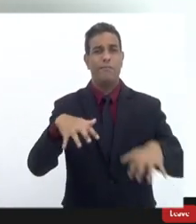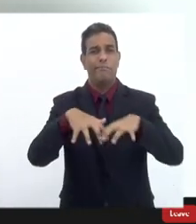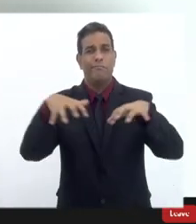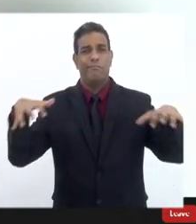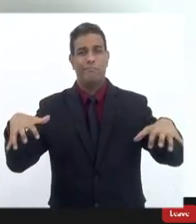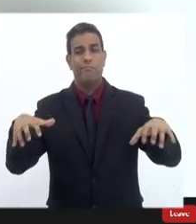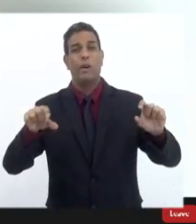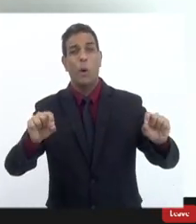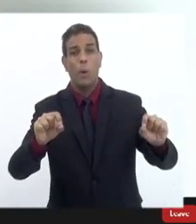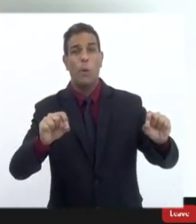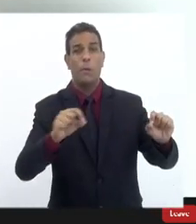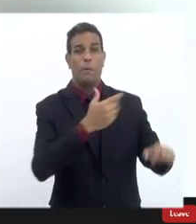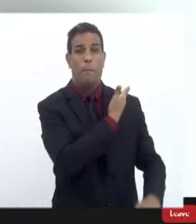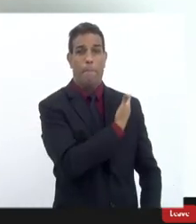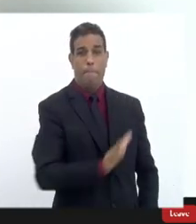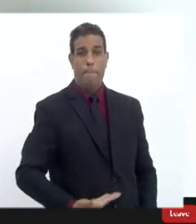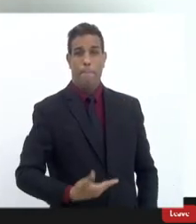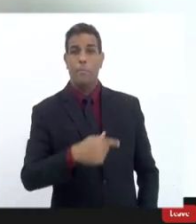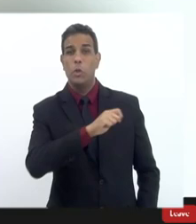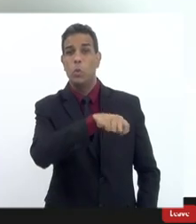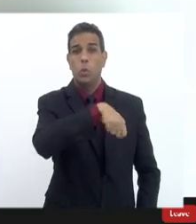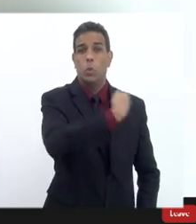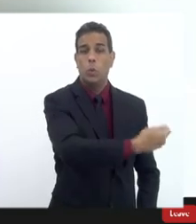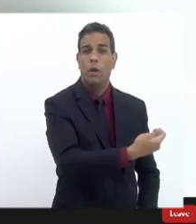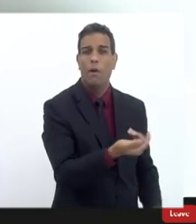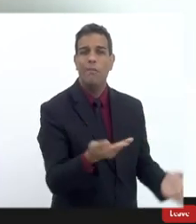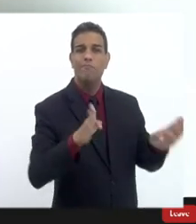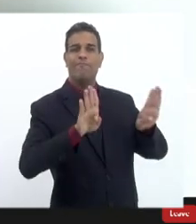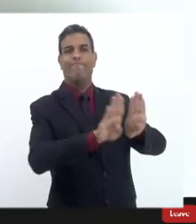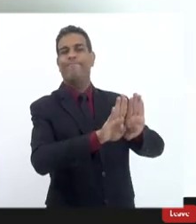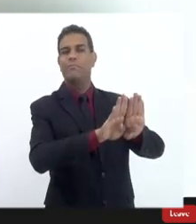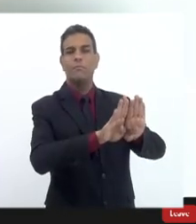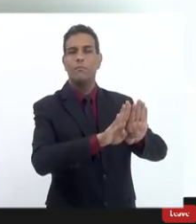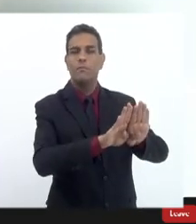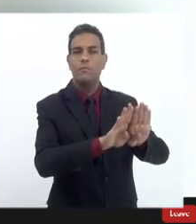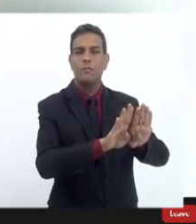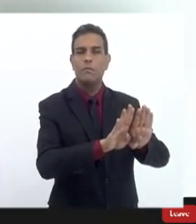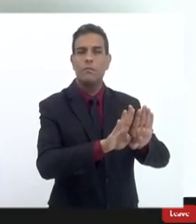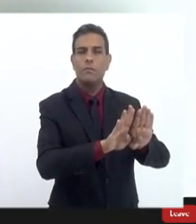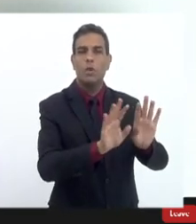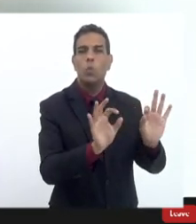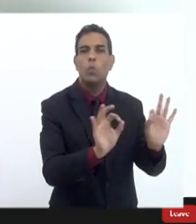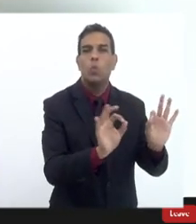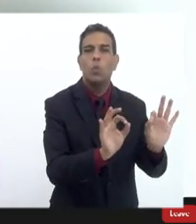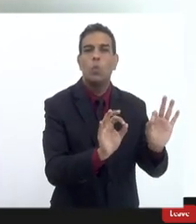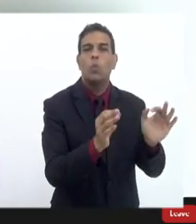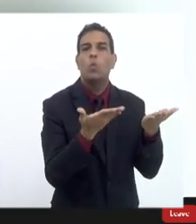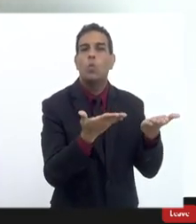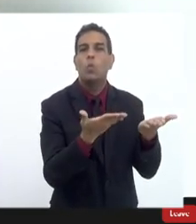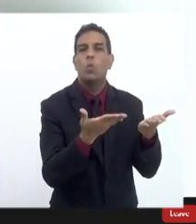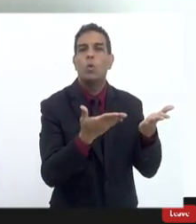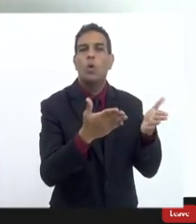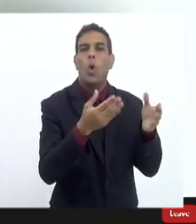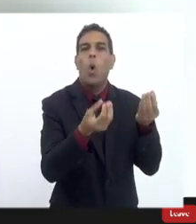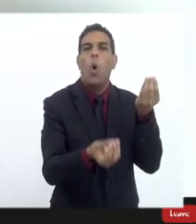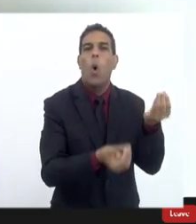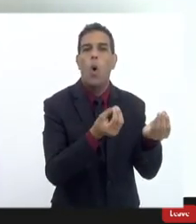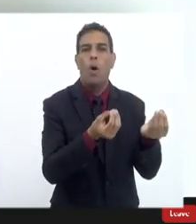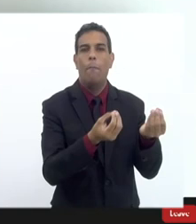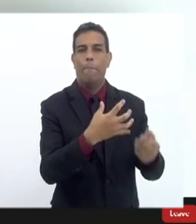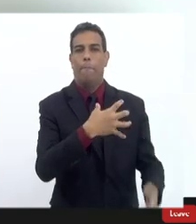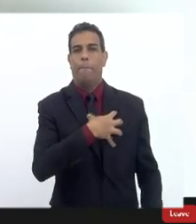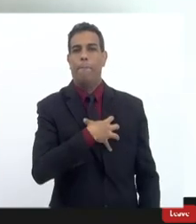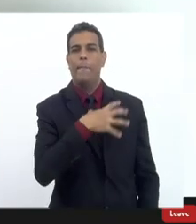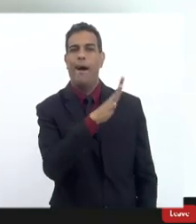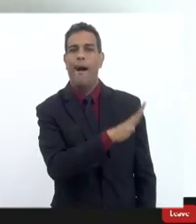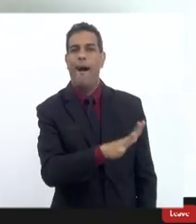enquanto as escolas públicas se encontravam fechadas, né, sem nenhuma valoração quanto ao momento adequado, porque nós não